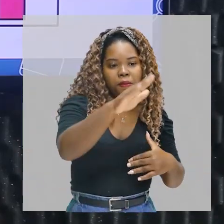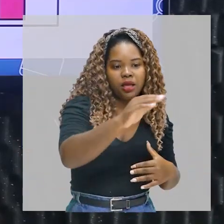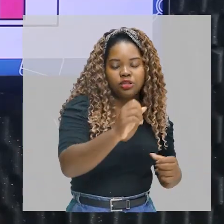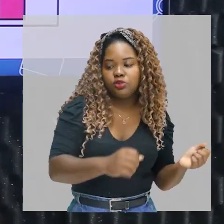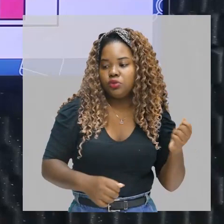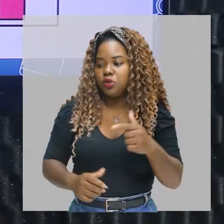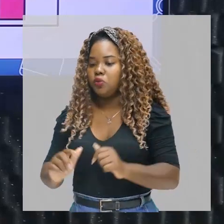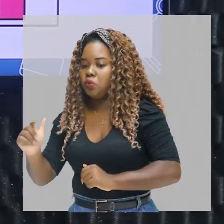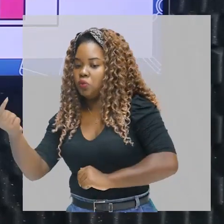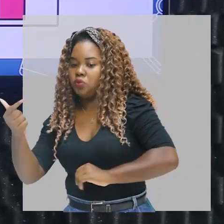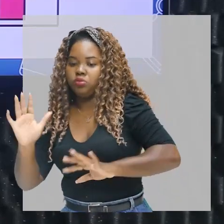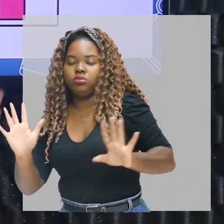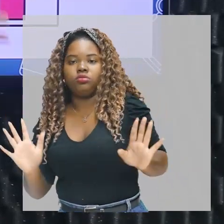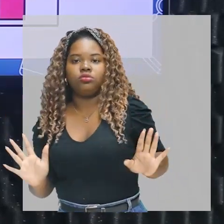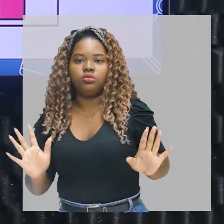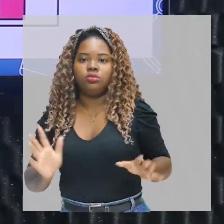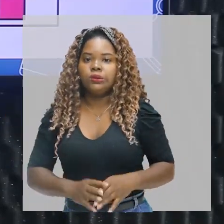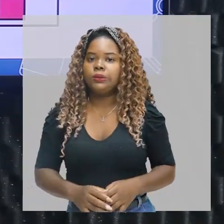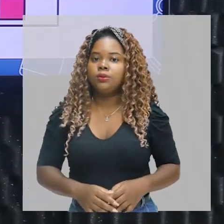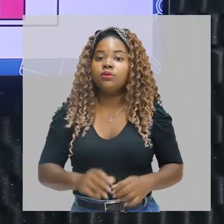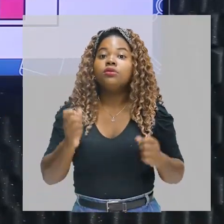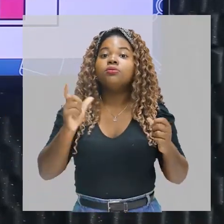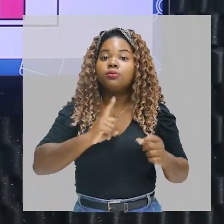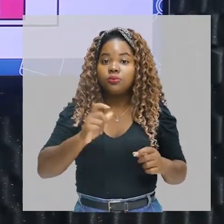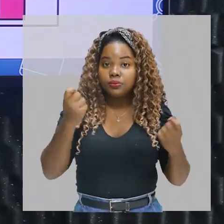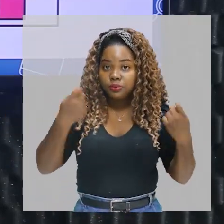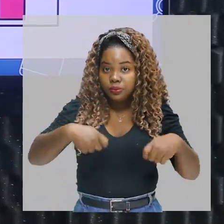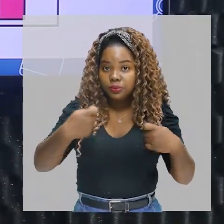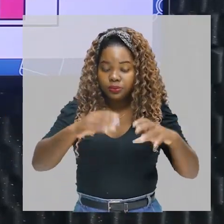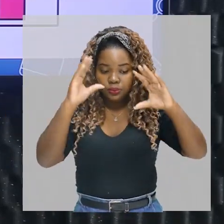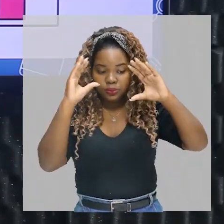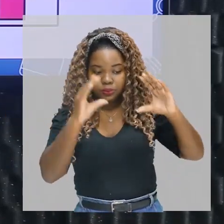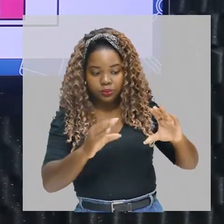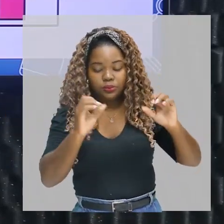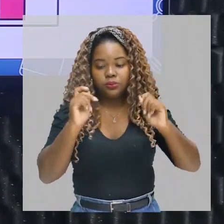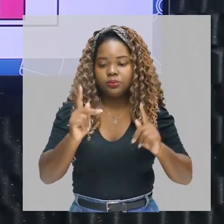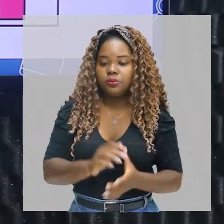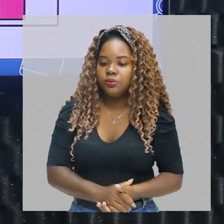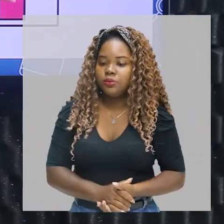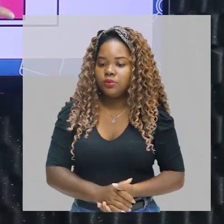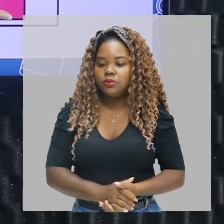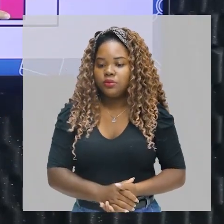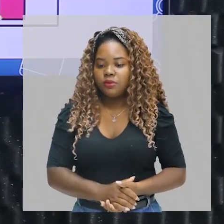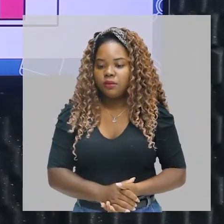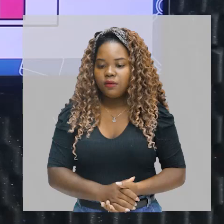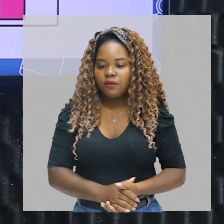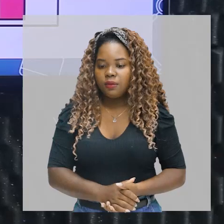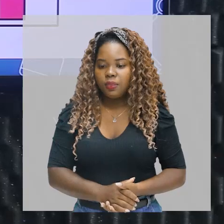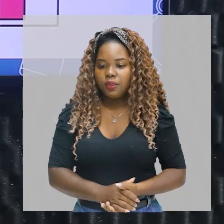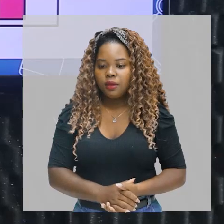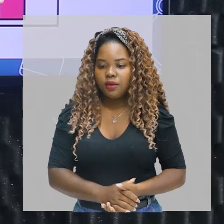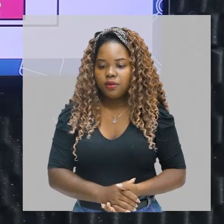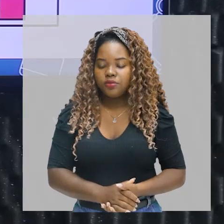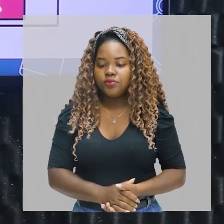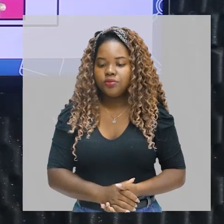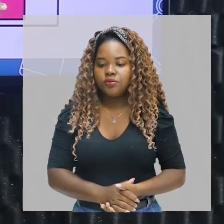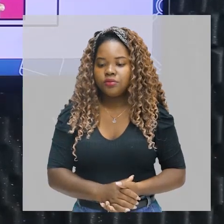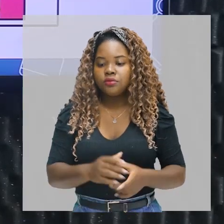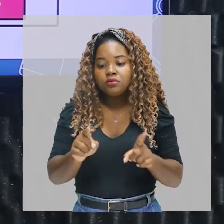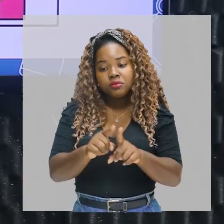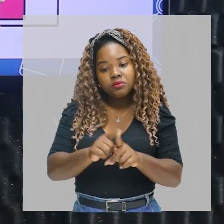mais intensidade. Porque eu vou estar desrespeitando isso aqui. Isso aqui, o princípio do volume e intensidade, pode ser